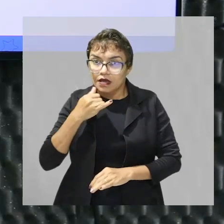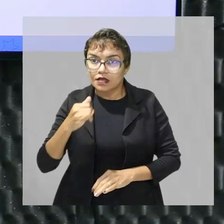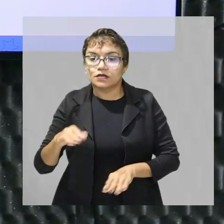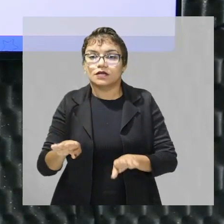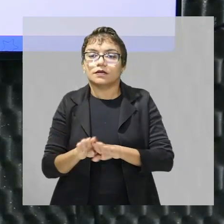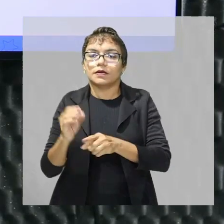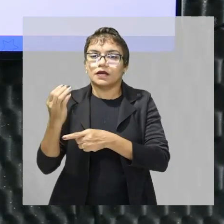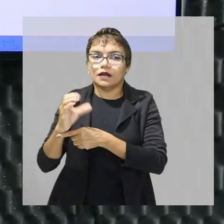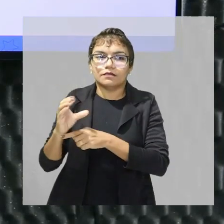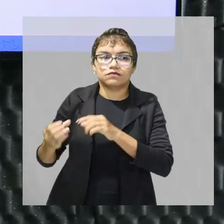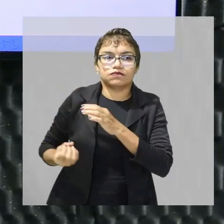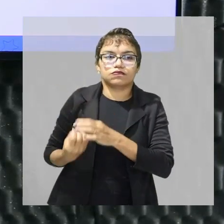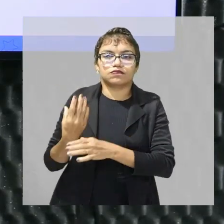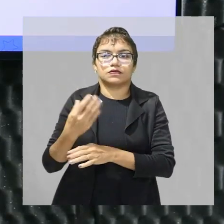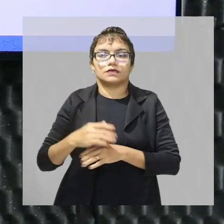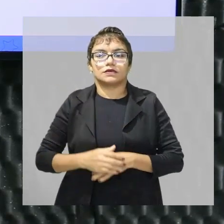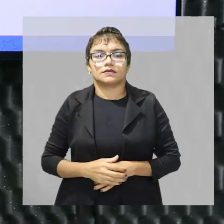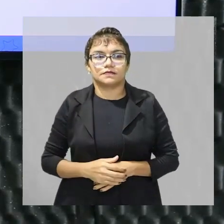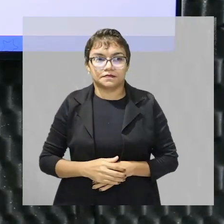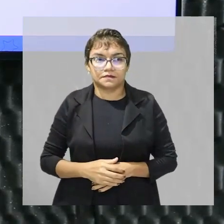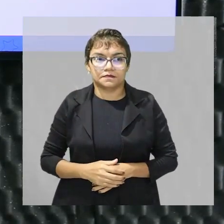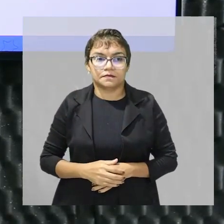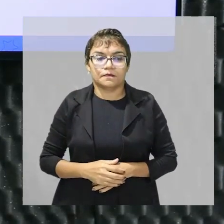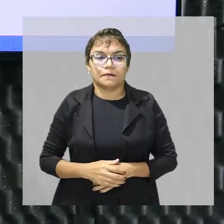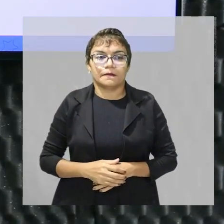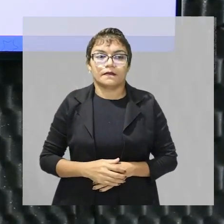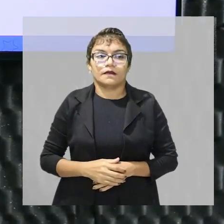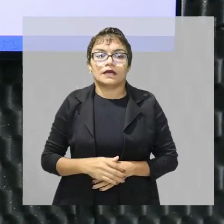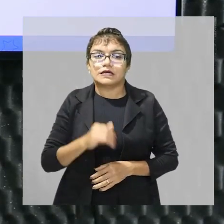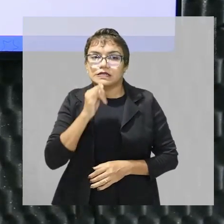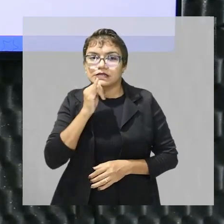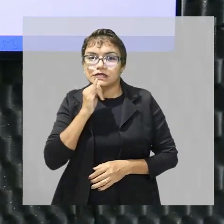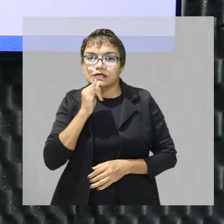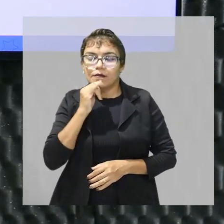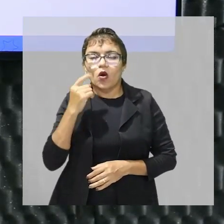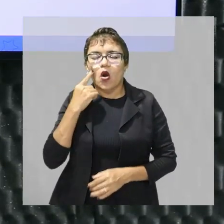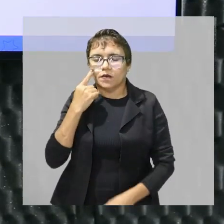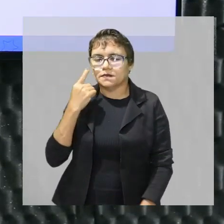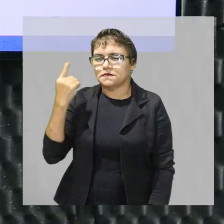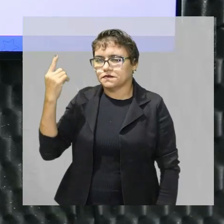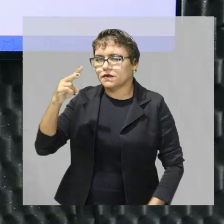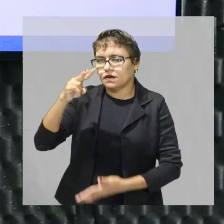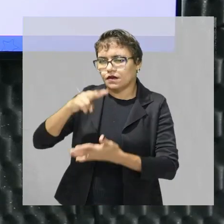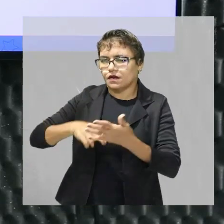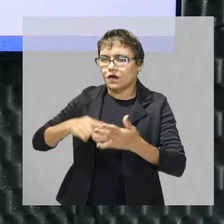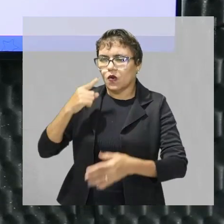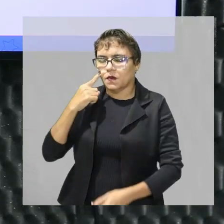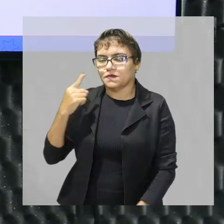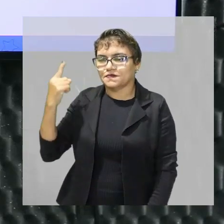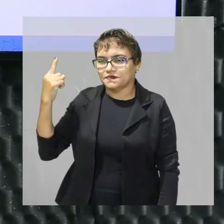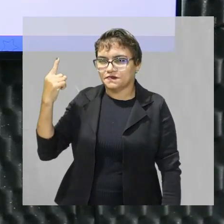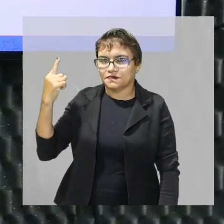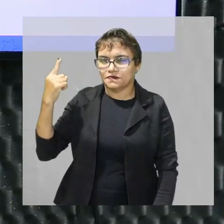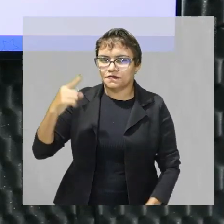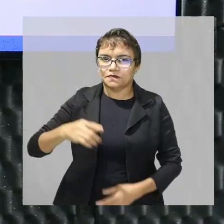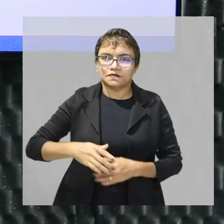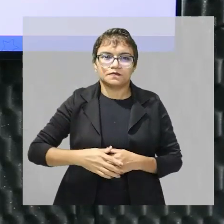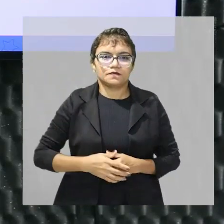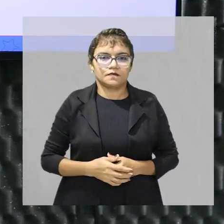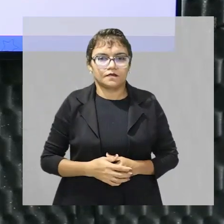oxidação da glicose no organismo humano libera energia, conforme ilustra a equação química, sendo